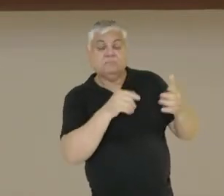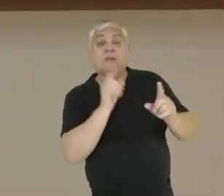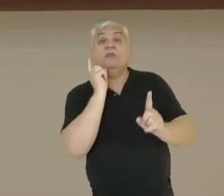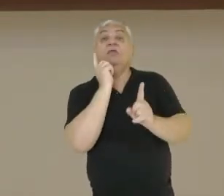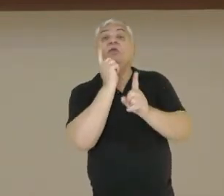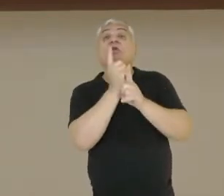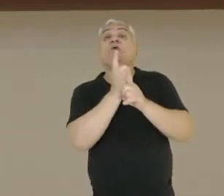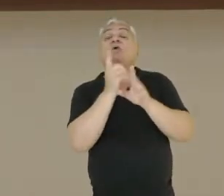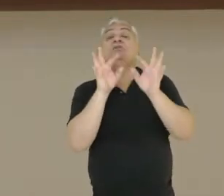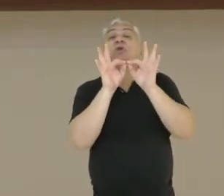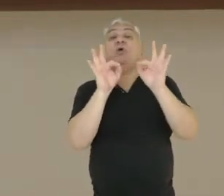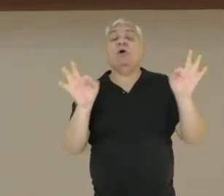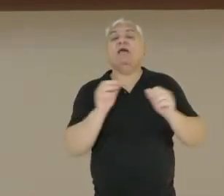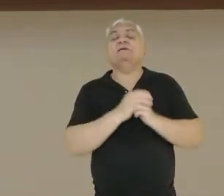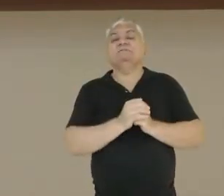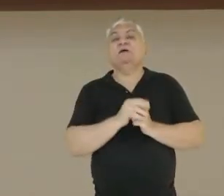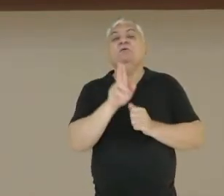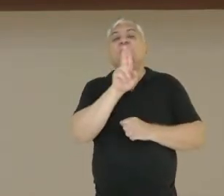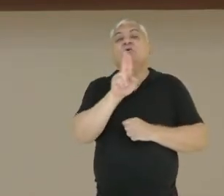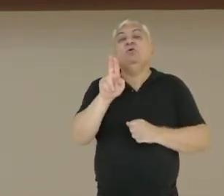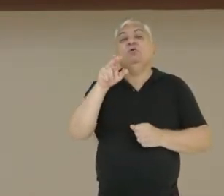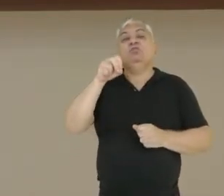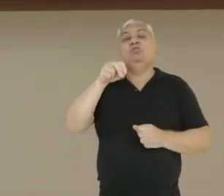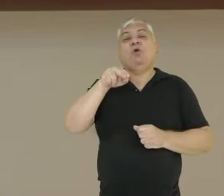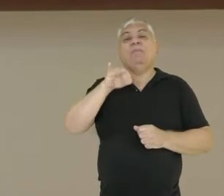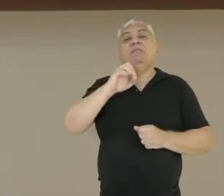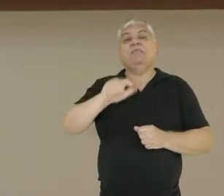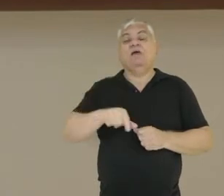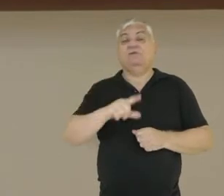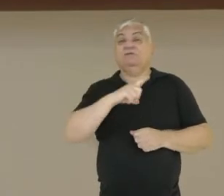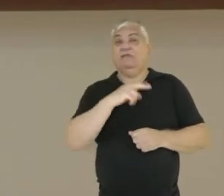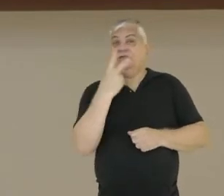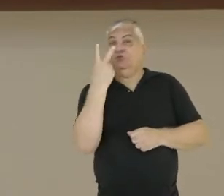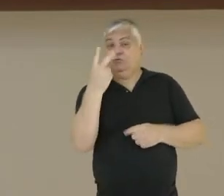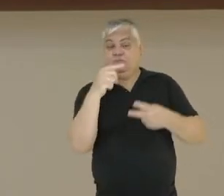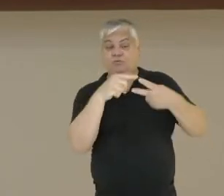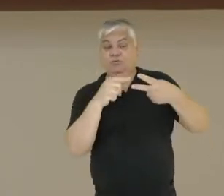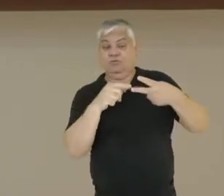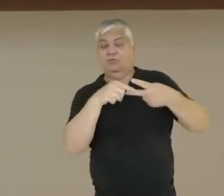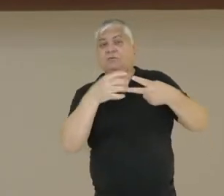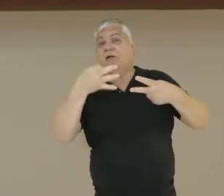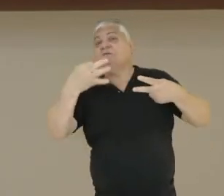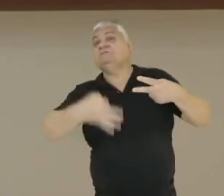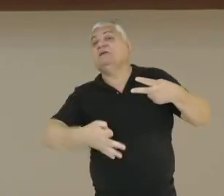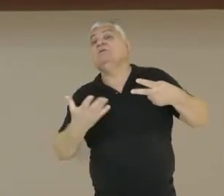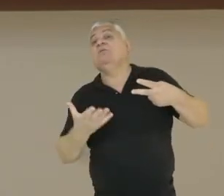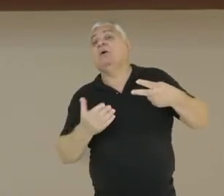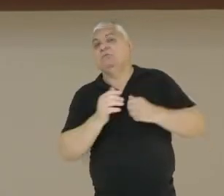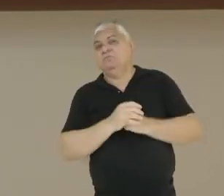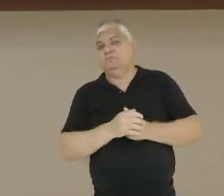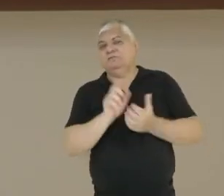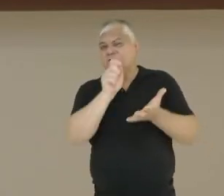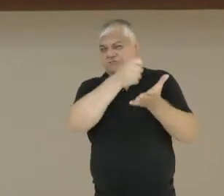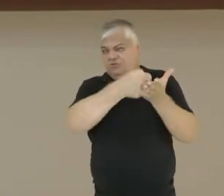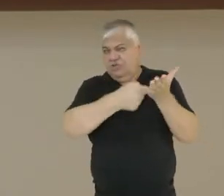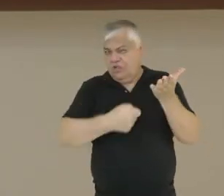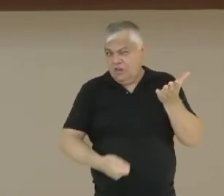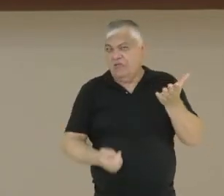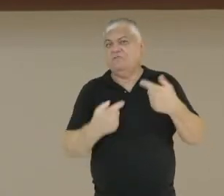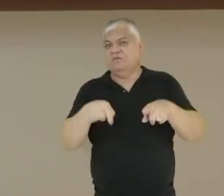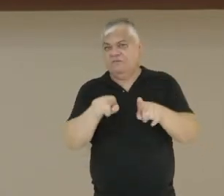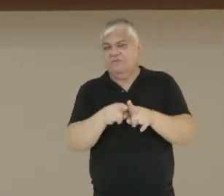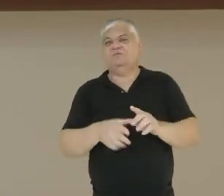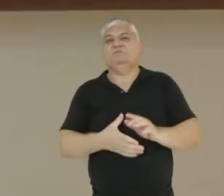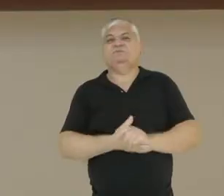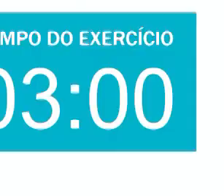substantiva completiva nominal. Tem 2 subordinadas. Qual das 2 é a completiva nominal? Escreve lá no teu caderno e eu já